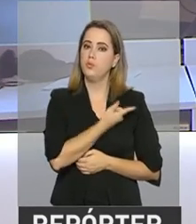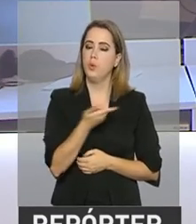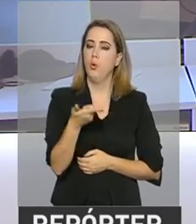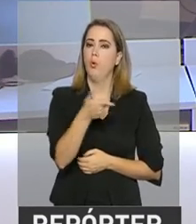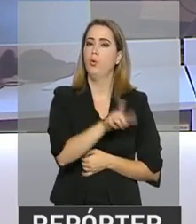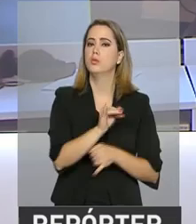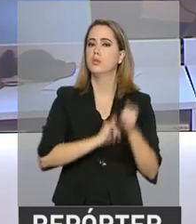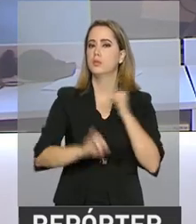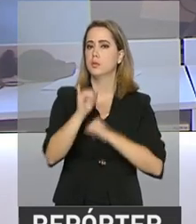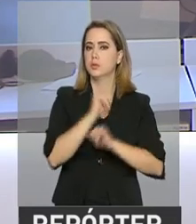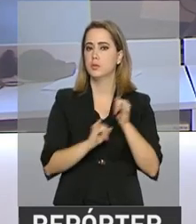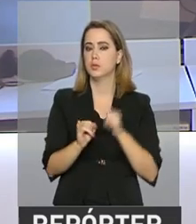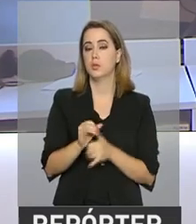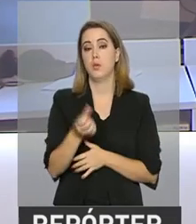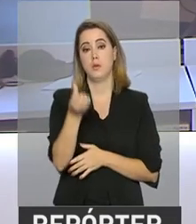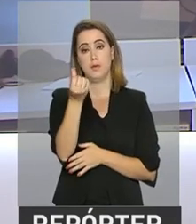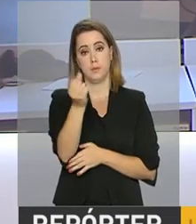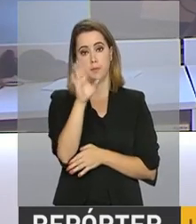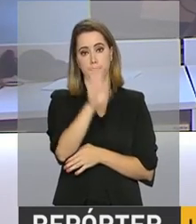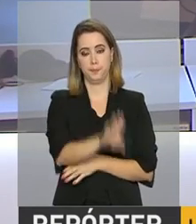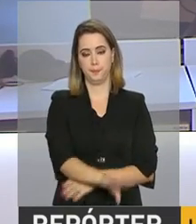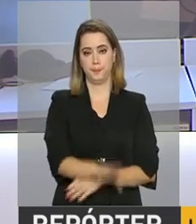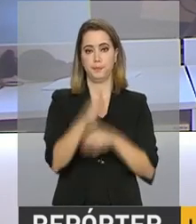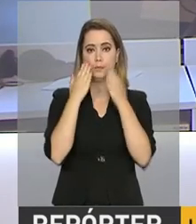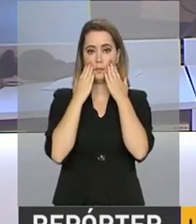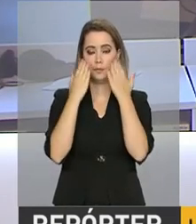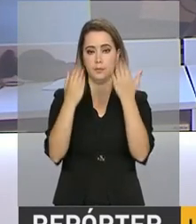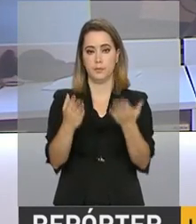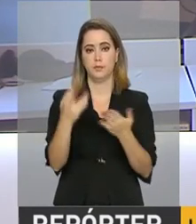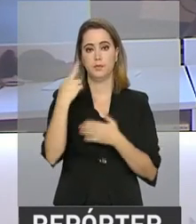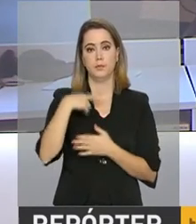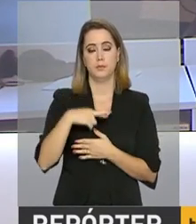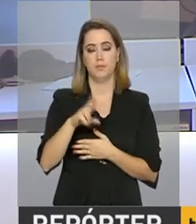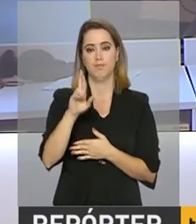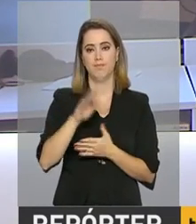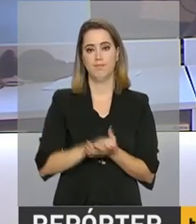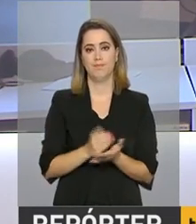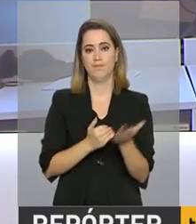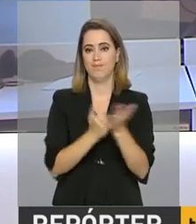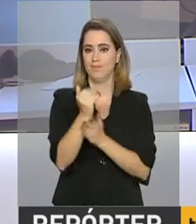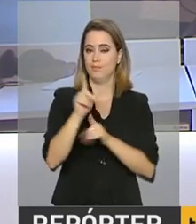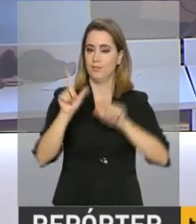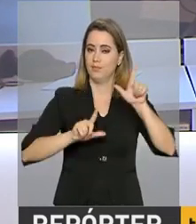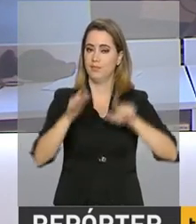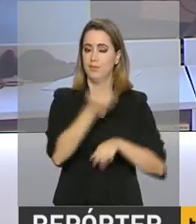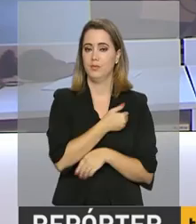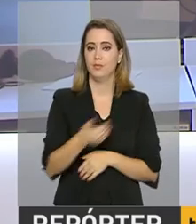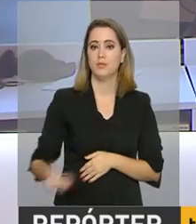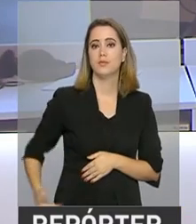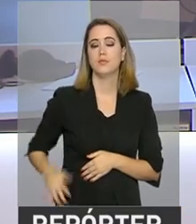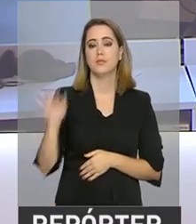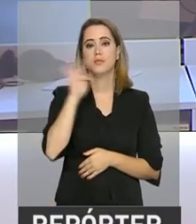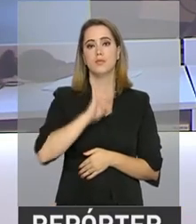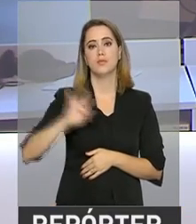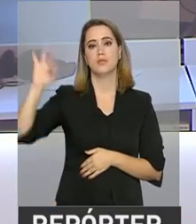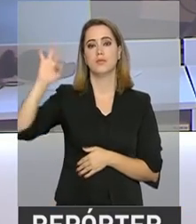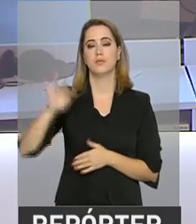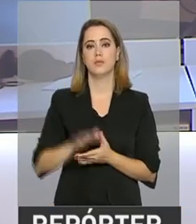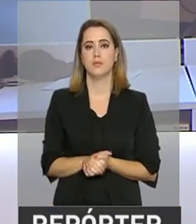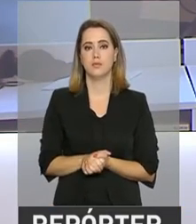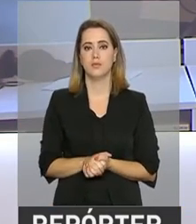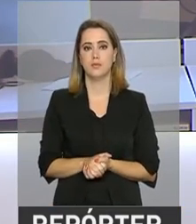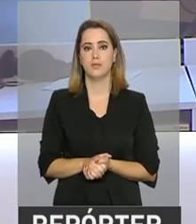qualquer momento com outras informações ou às seis da tarde na próxima edição continue com a gente aqui na nbr a tv do governo